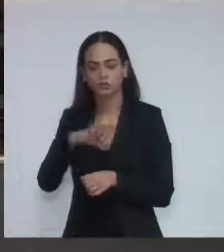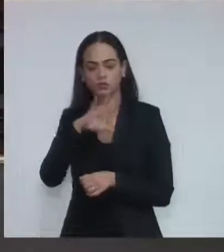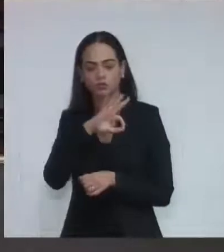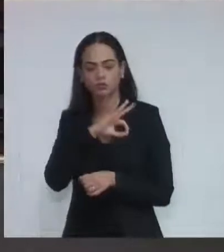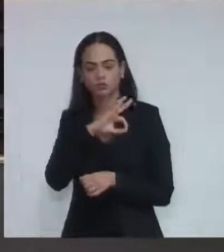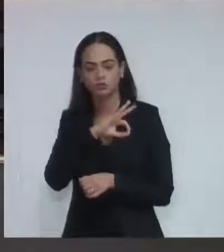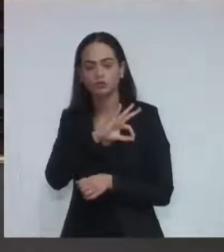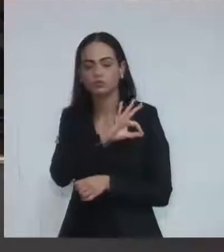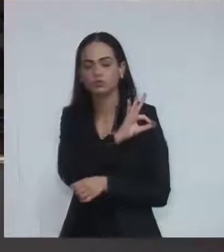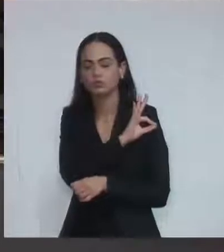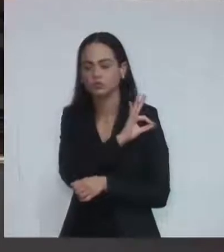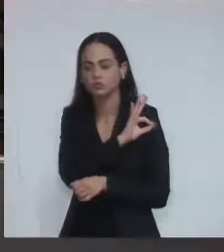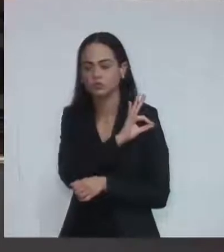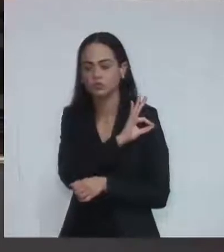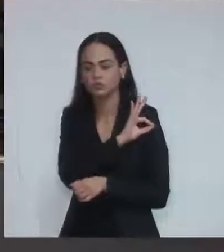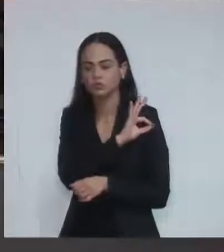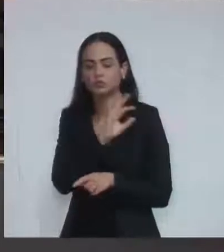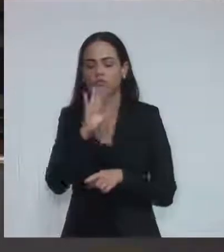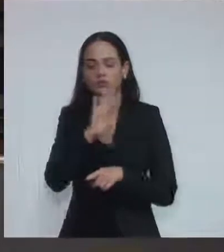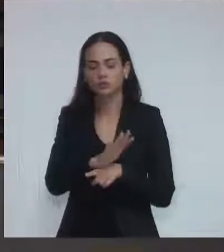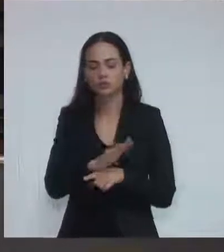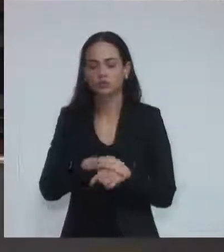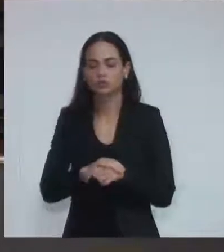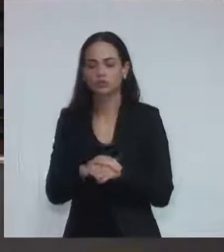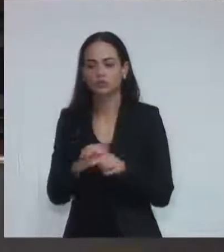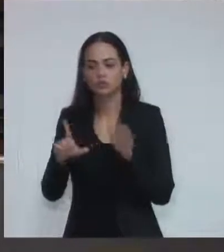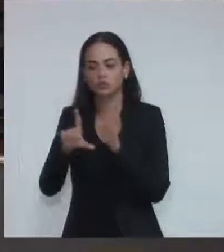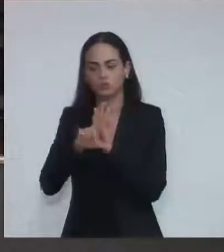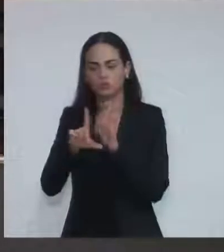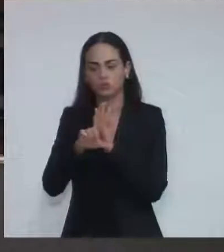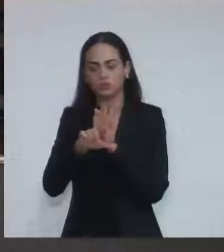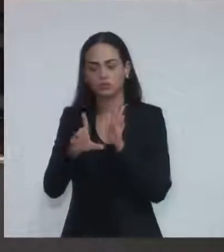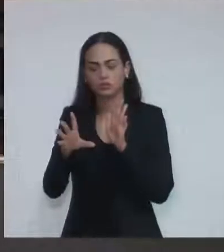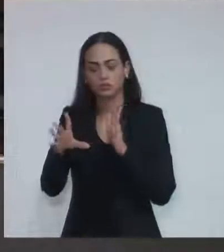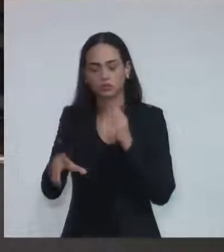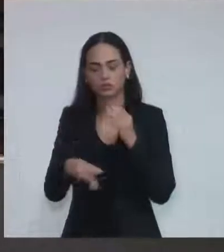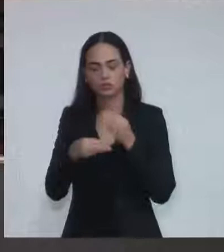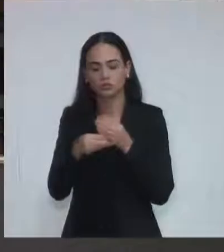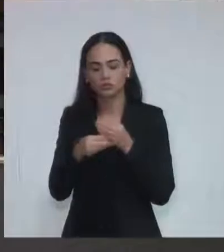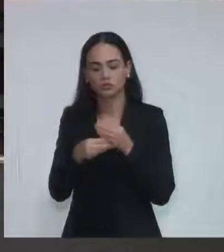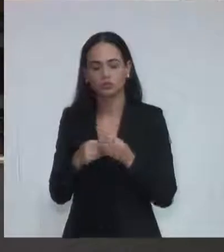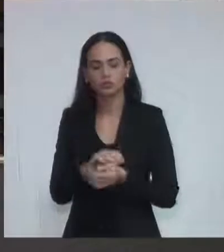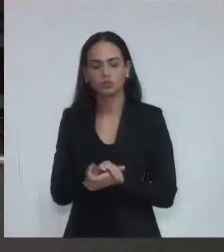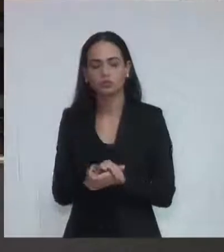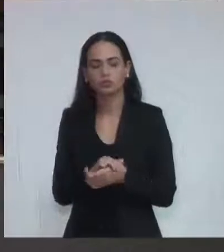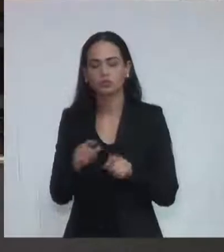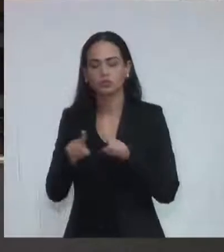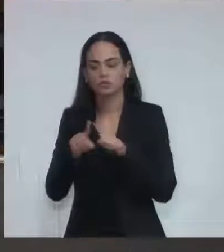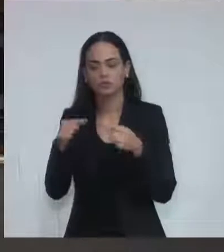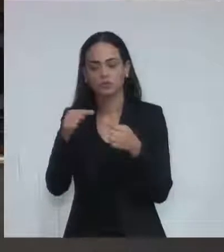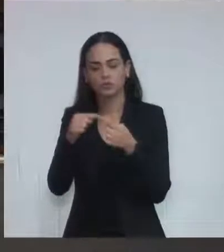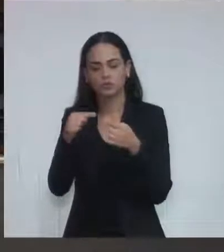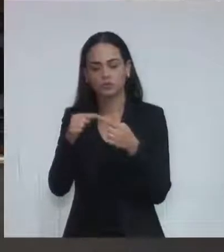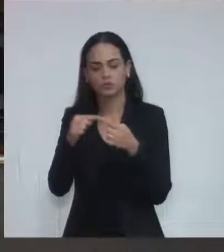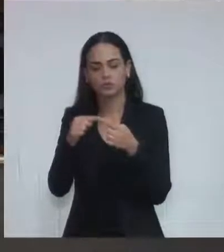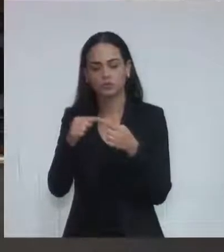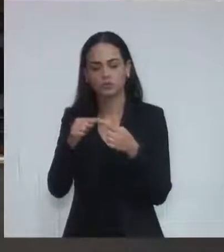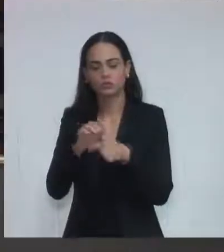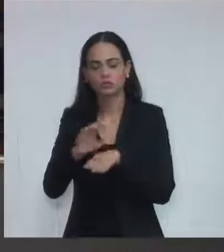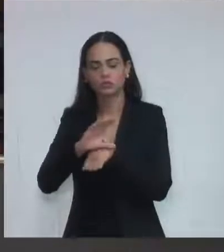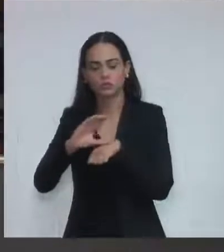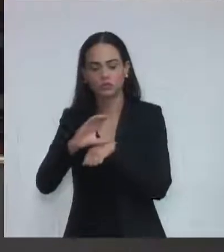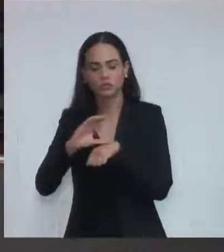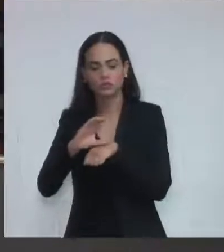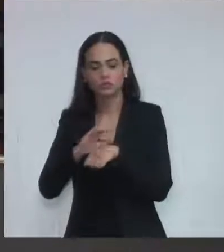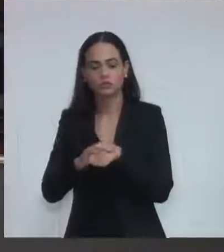Municipal. A adequação da Lei Complementar número 124/2013, à Lei Federal 13.022/2014,